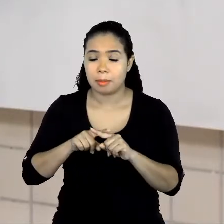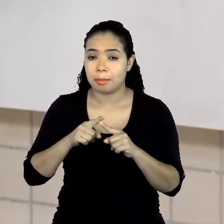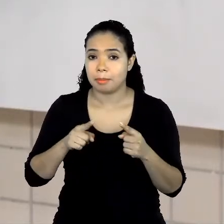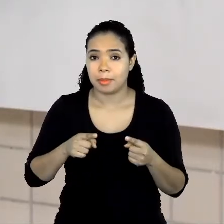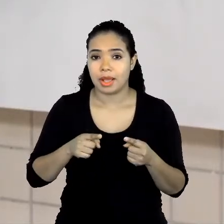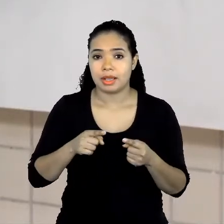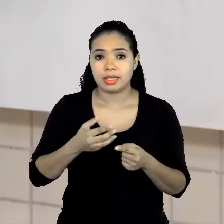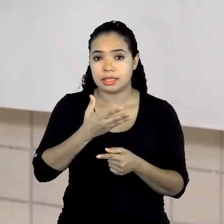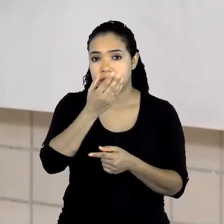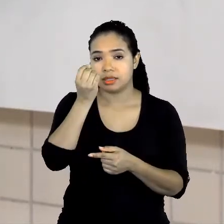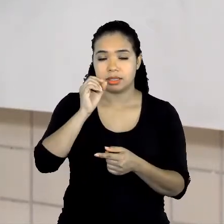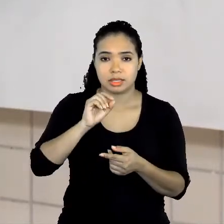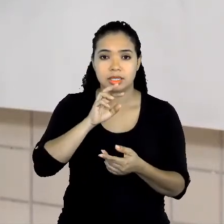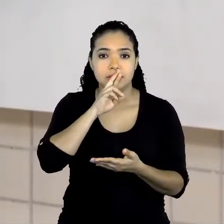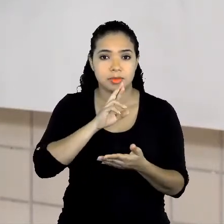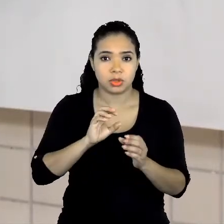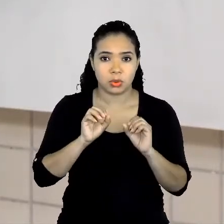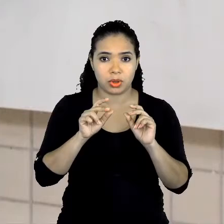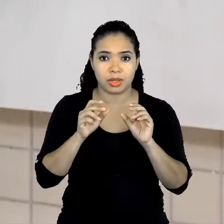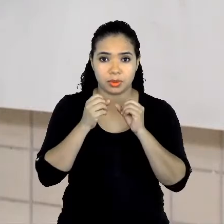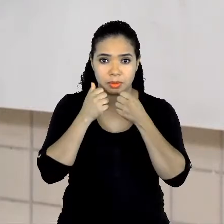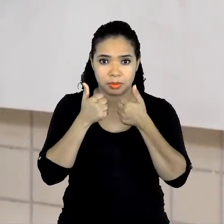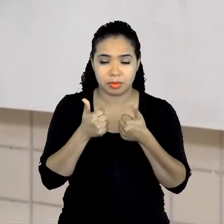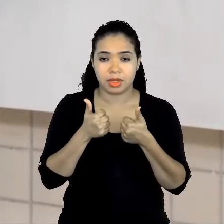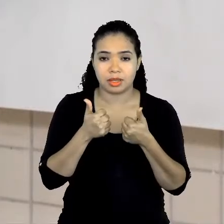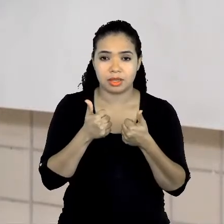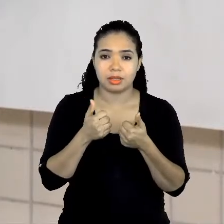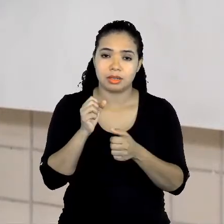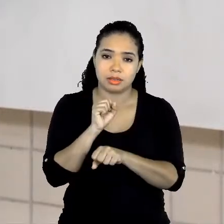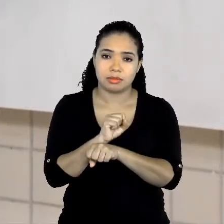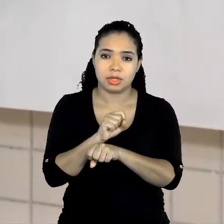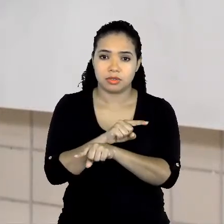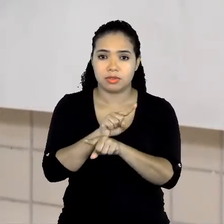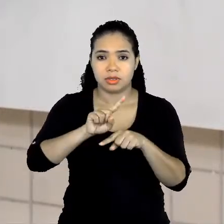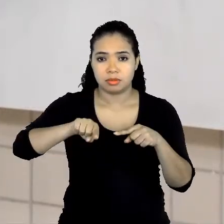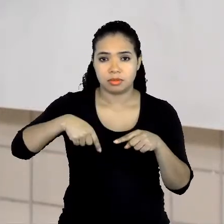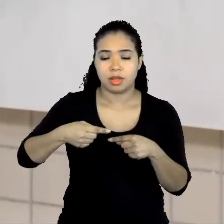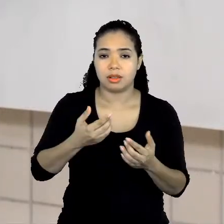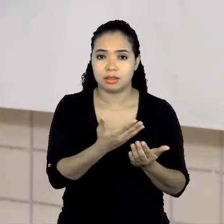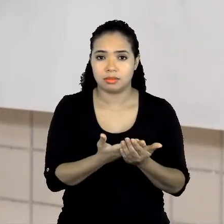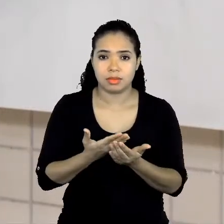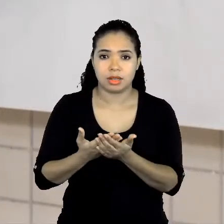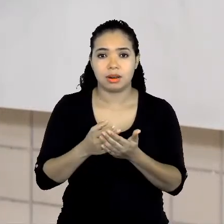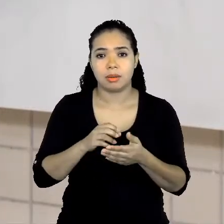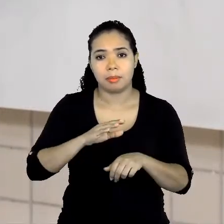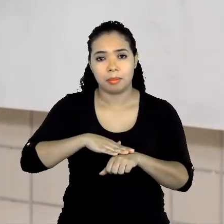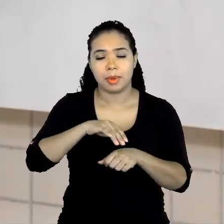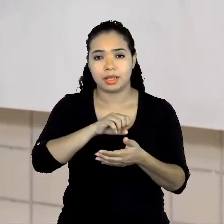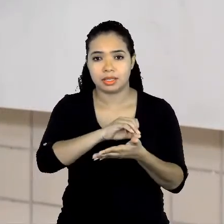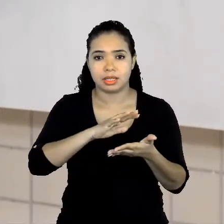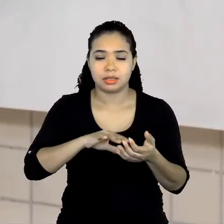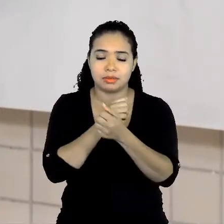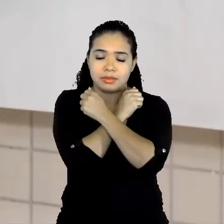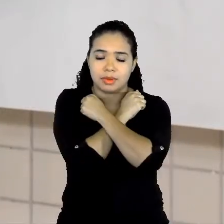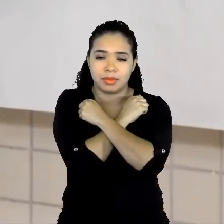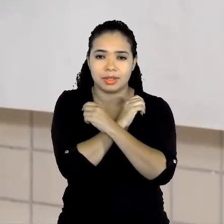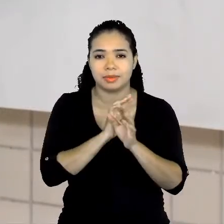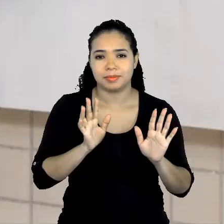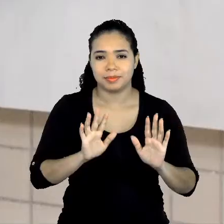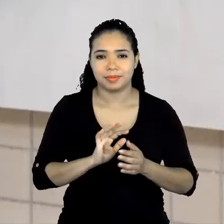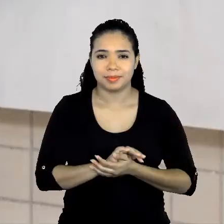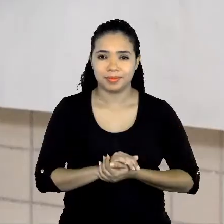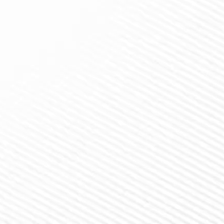deixe de responder, tá bom, turma? No mais, eu aguardo você na próxima aula com mais atividades. Um abraço.